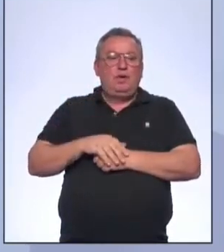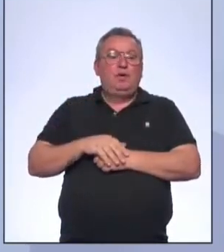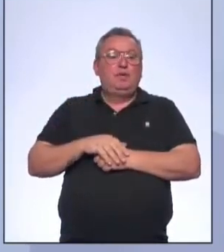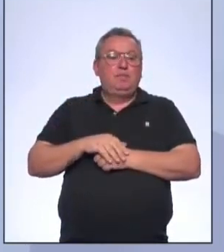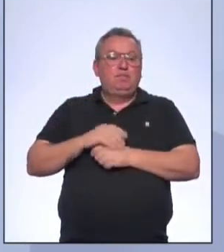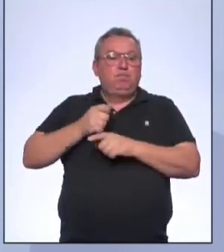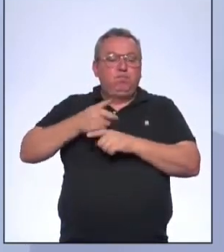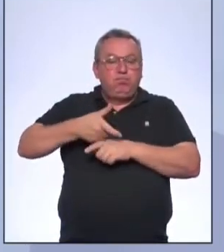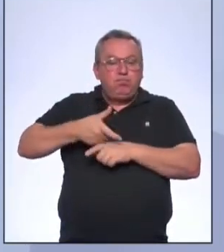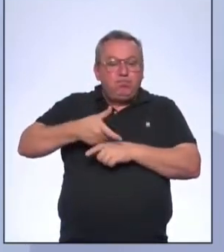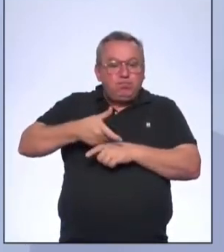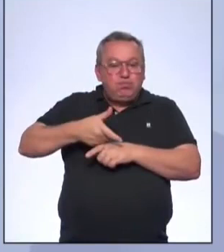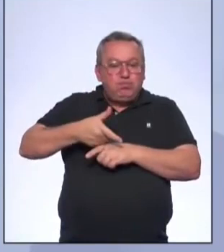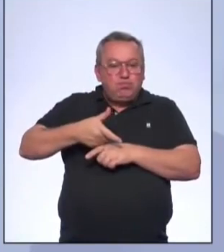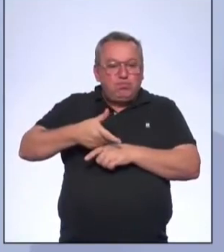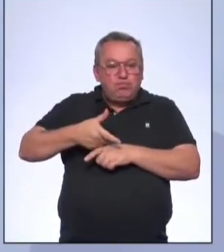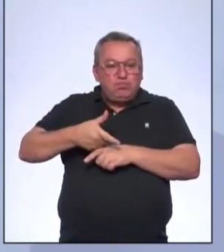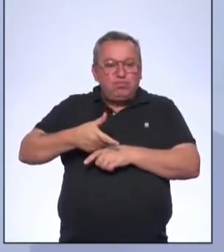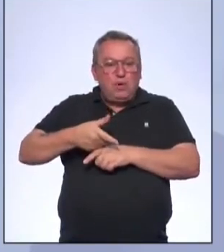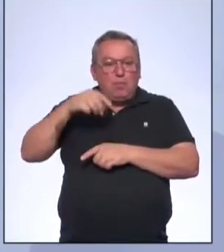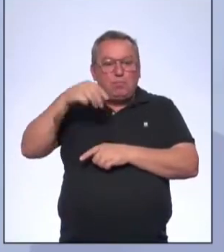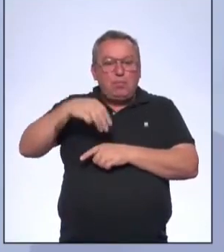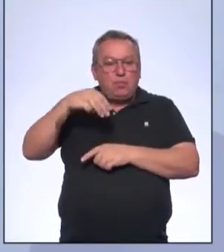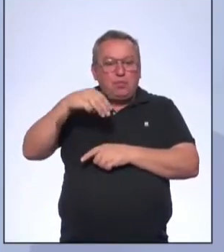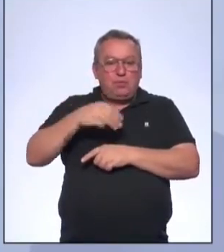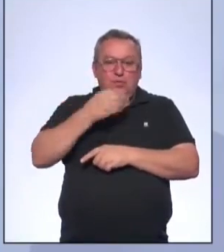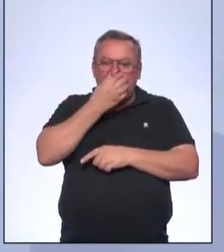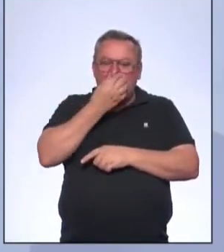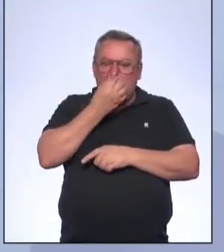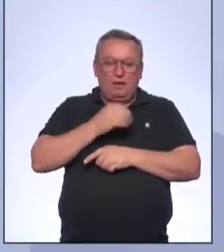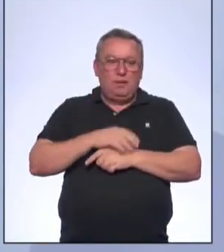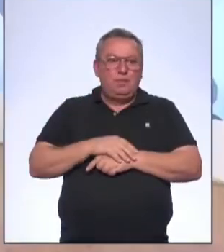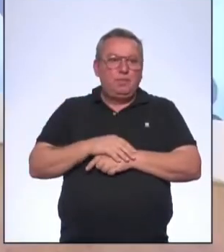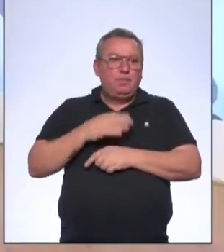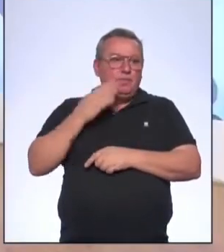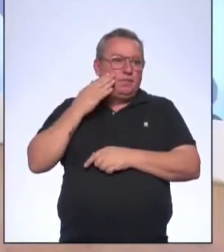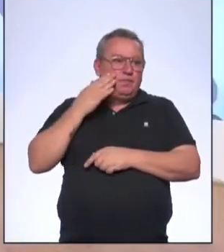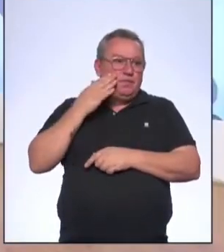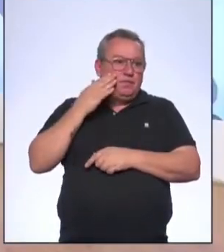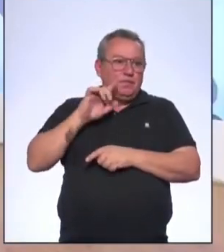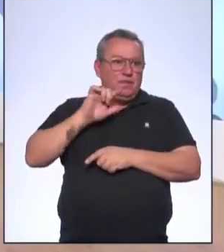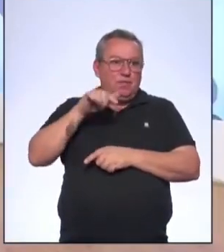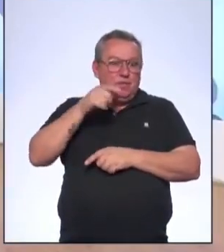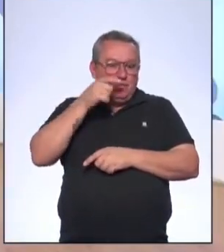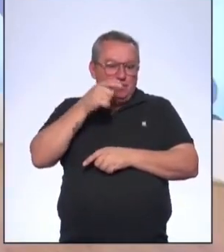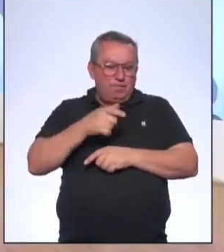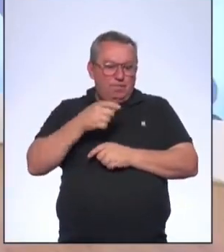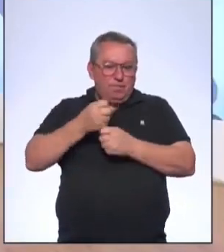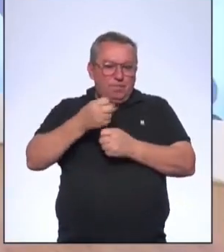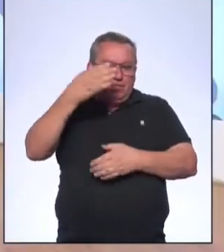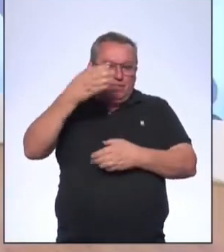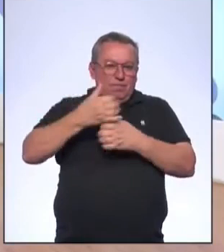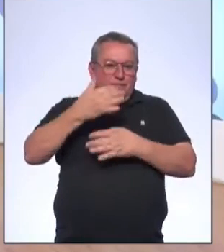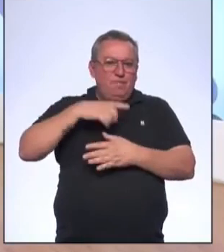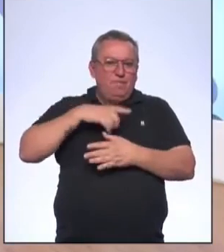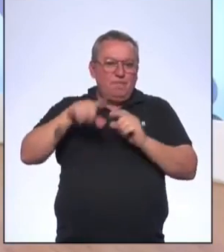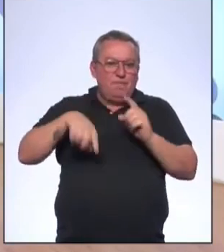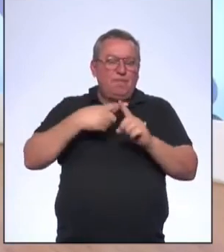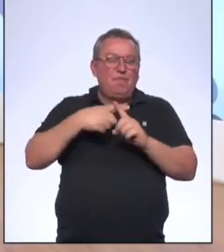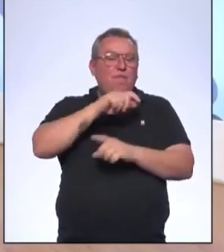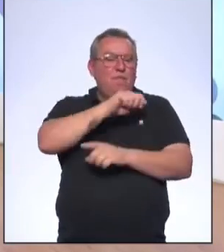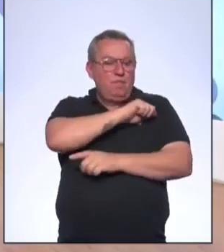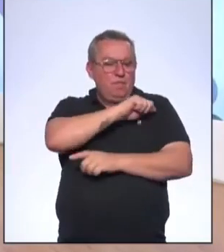torneira dispensa por minuto. É isso aí. Você sabe, Osmar, que depois eu dei mais uma olhadinha aqui no chat, nós tivemos mais alunos